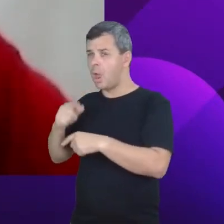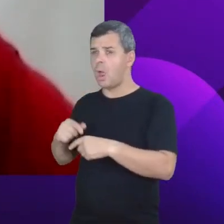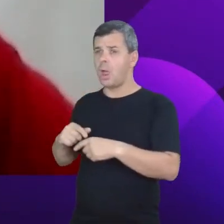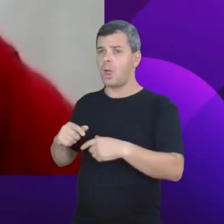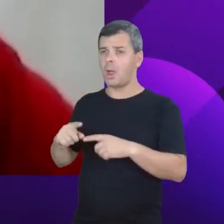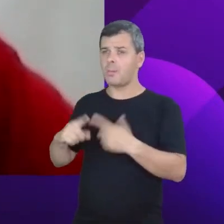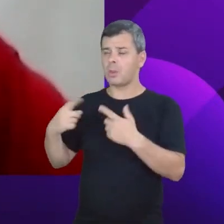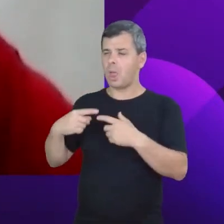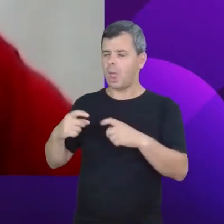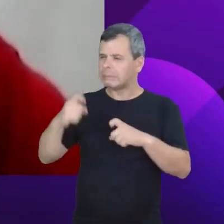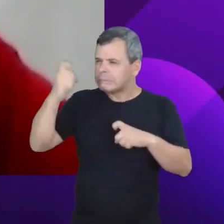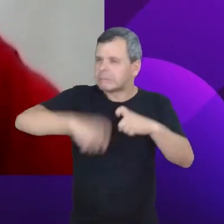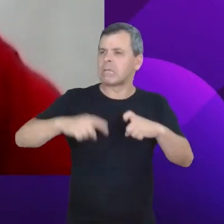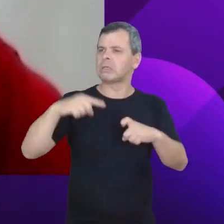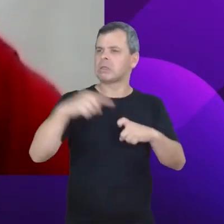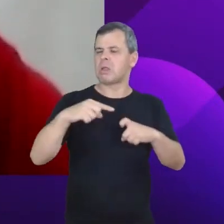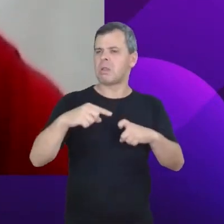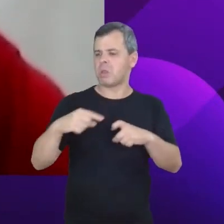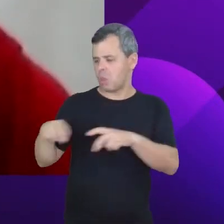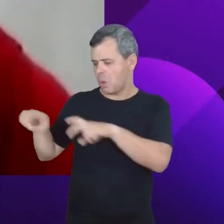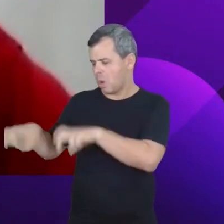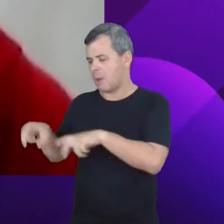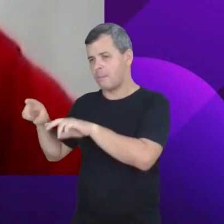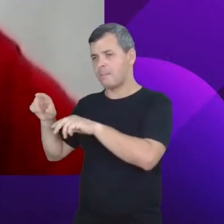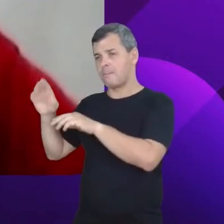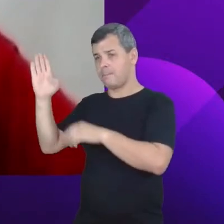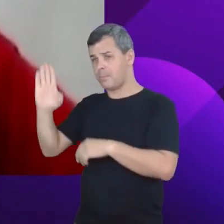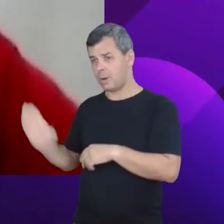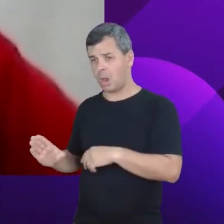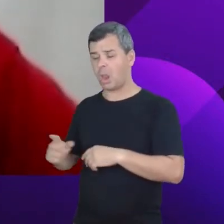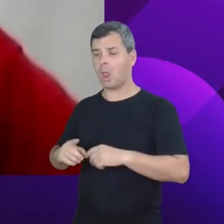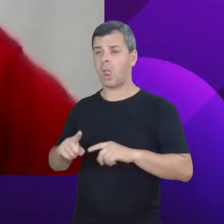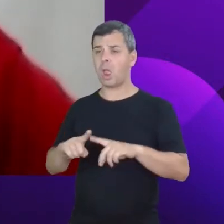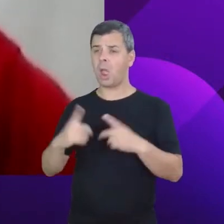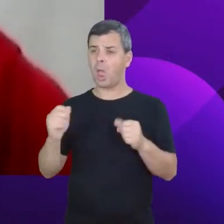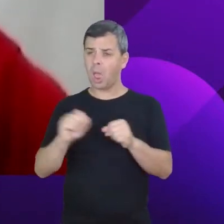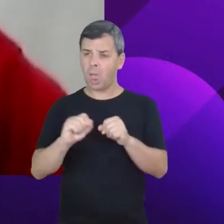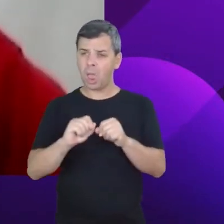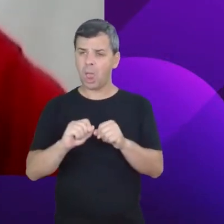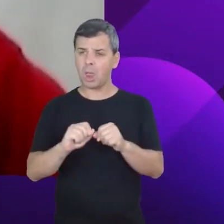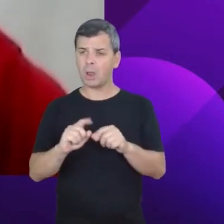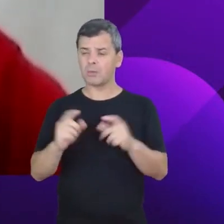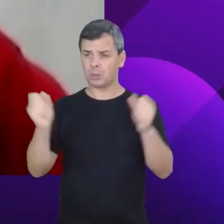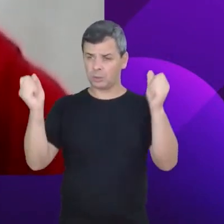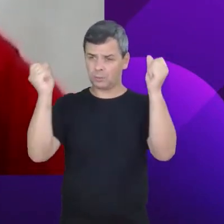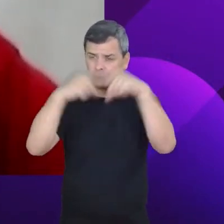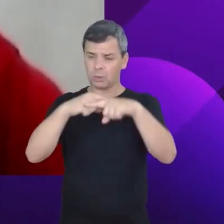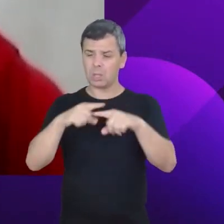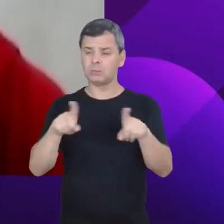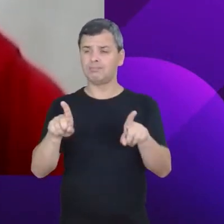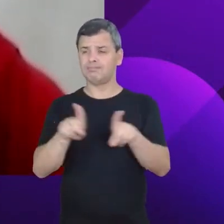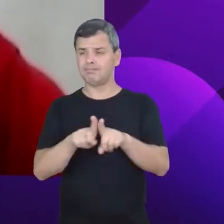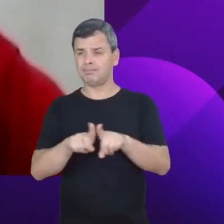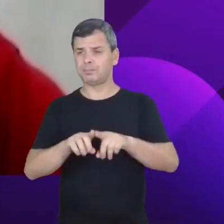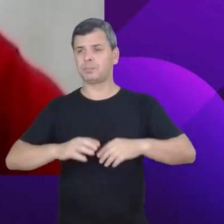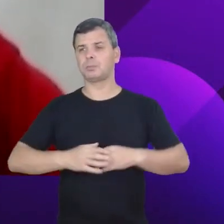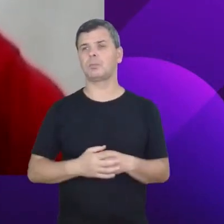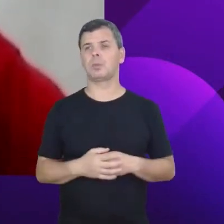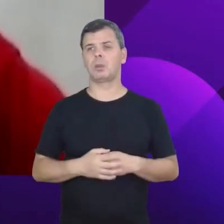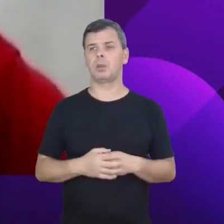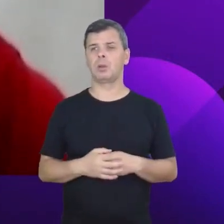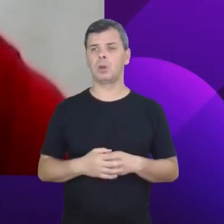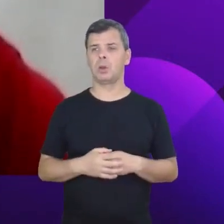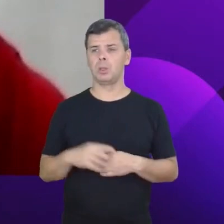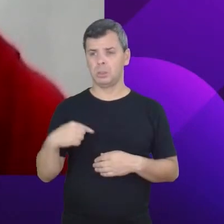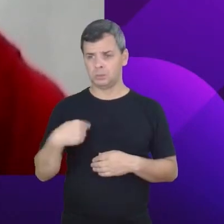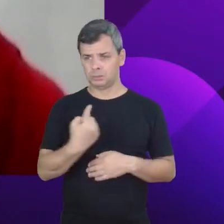violentadas no campo brasileiro. E isso também tem dificultado muito